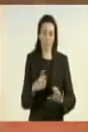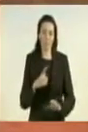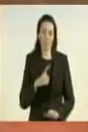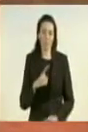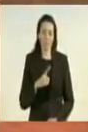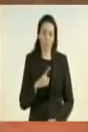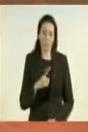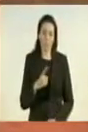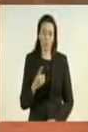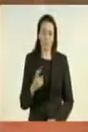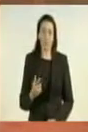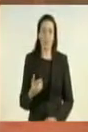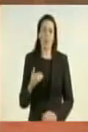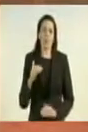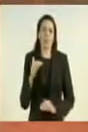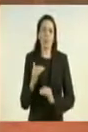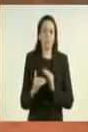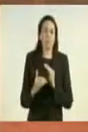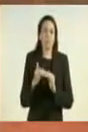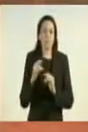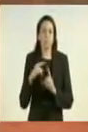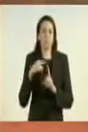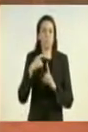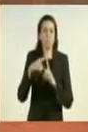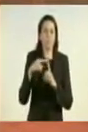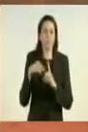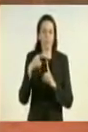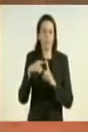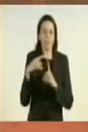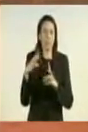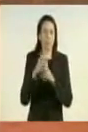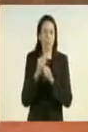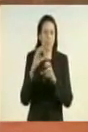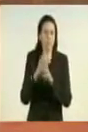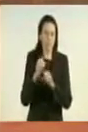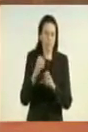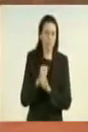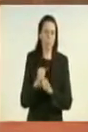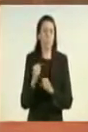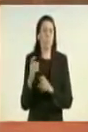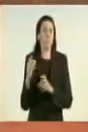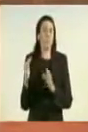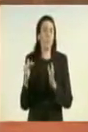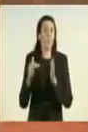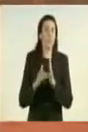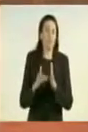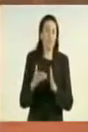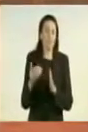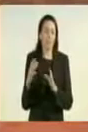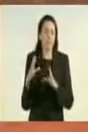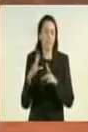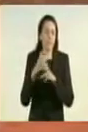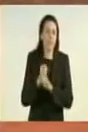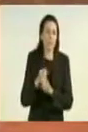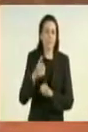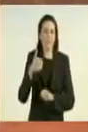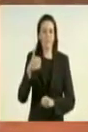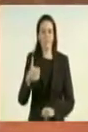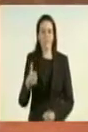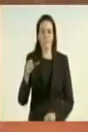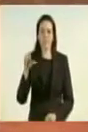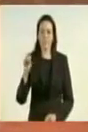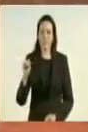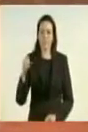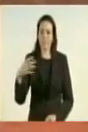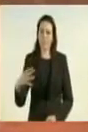passaram a se acumular, chegando ao valor final de 184 milhões. Além da suspensão de repasses